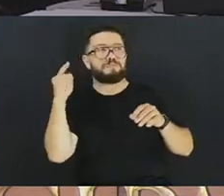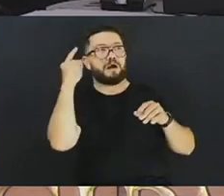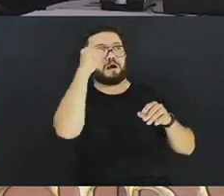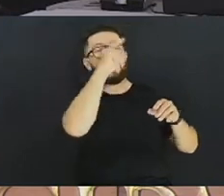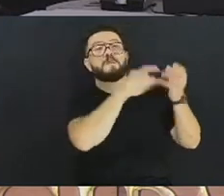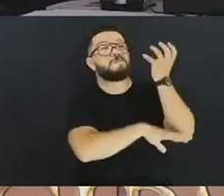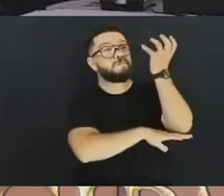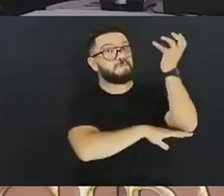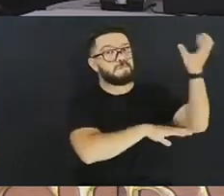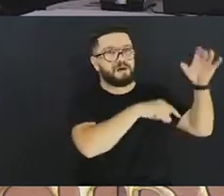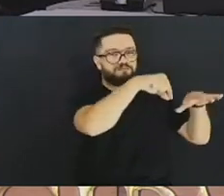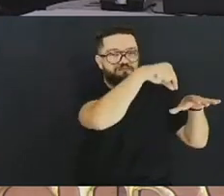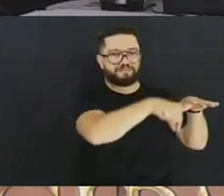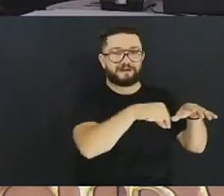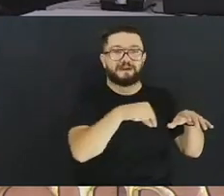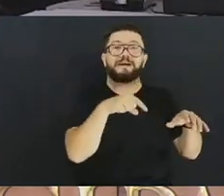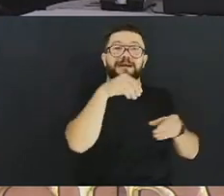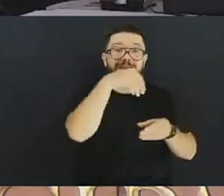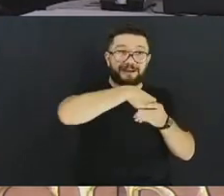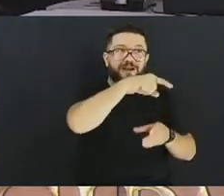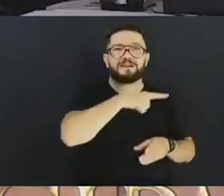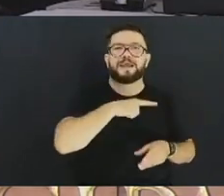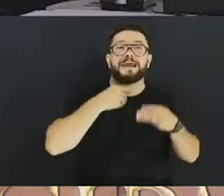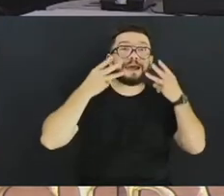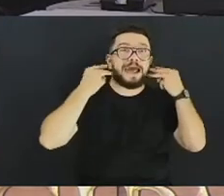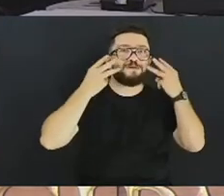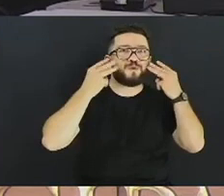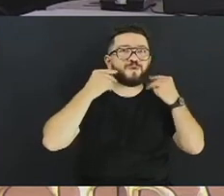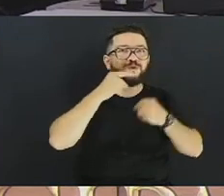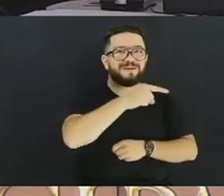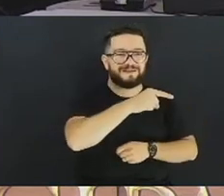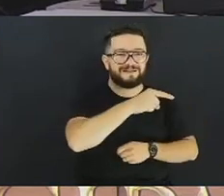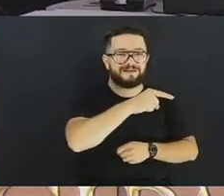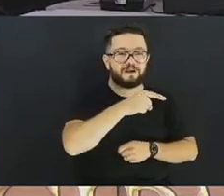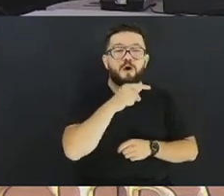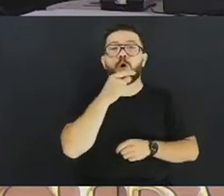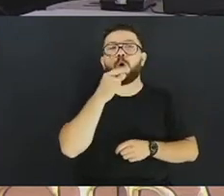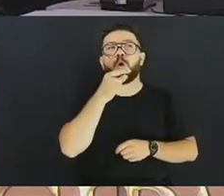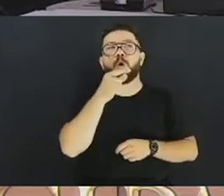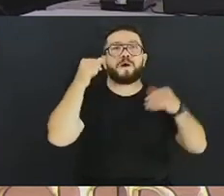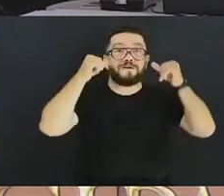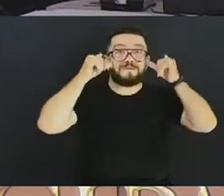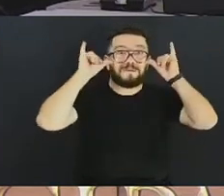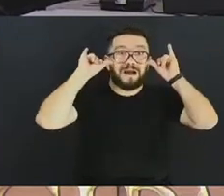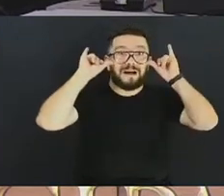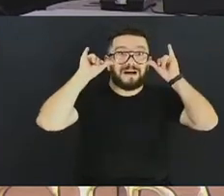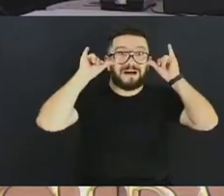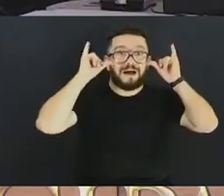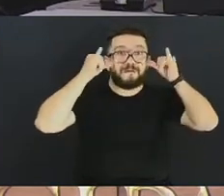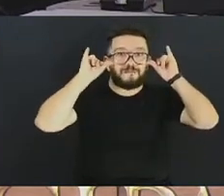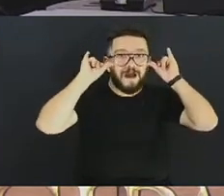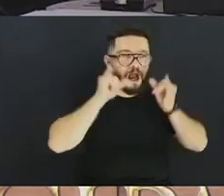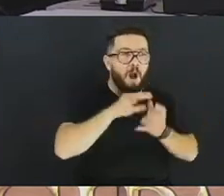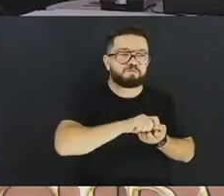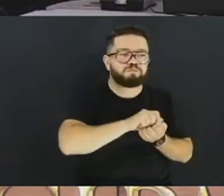meio, está o gado. E até um ano e meio, o gado come tudo. até um ano e meio, não espeta, não